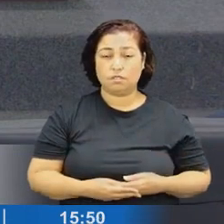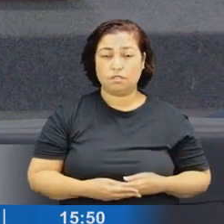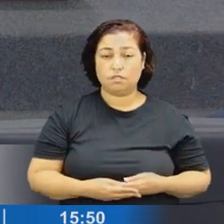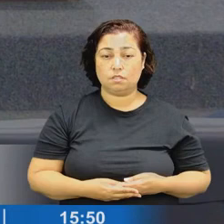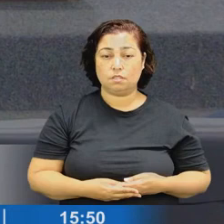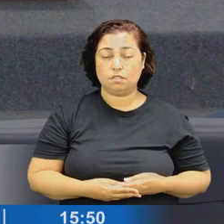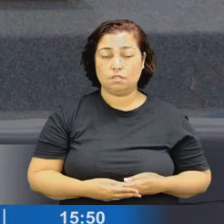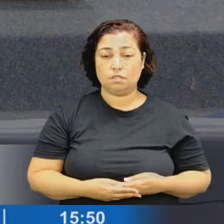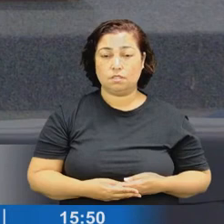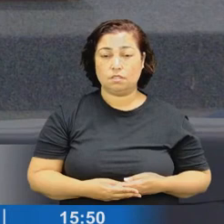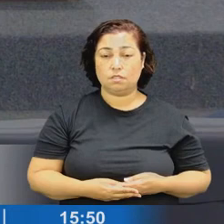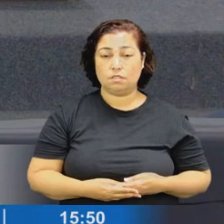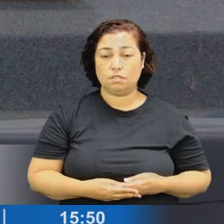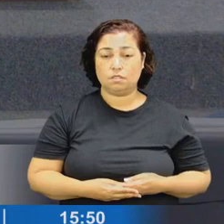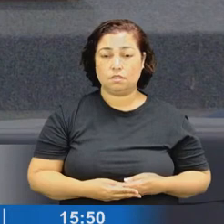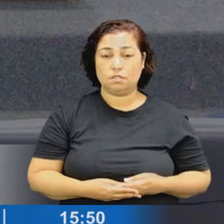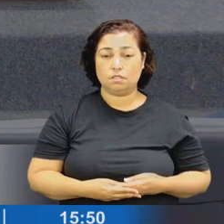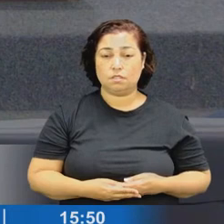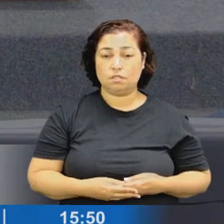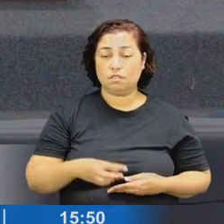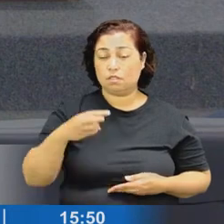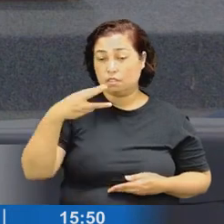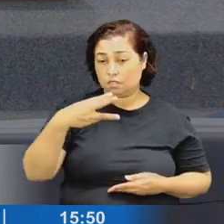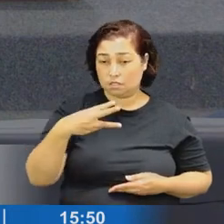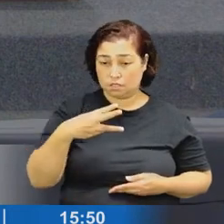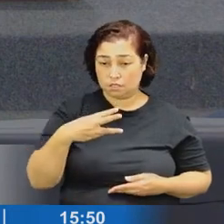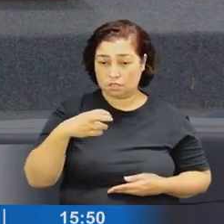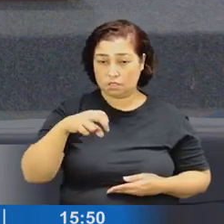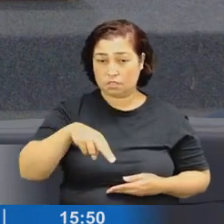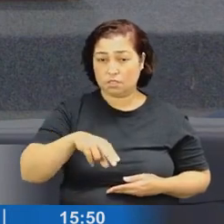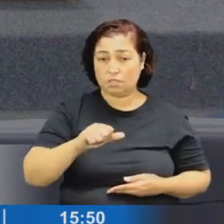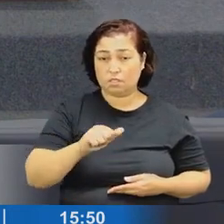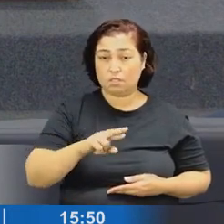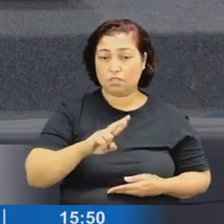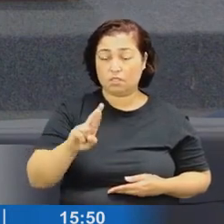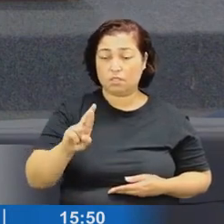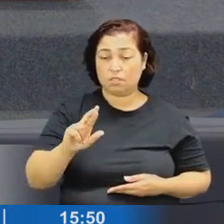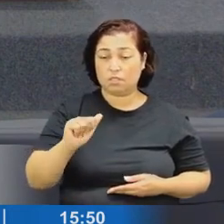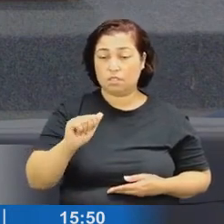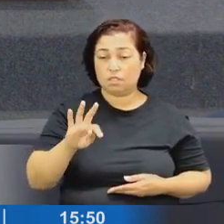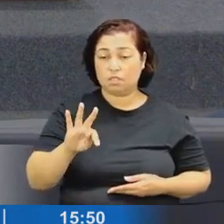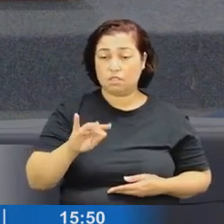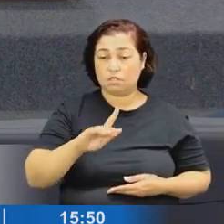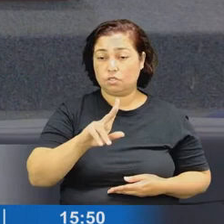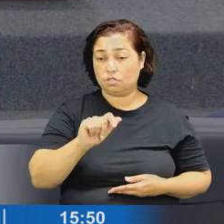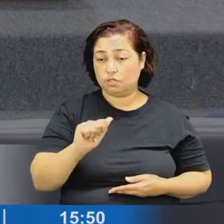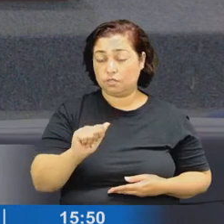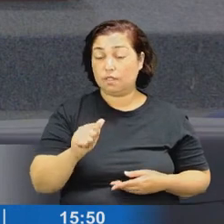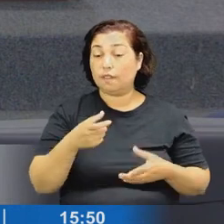legal e A3 foi narrativa né Por que que você acha que tá ruim